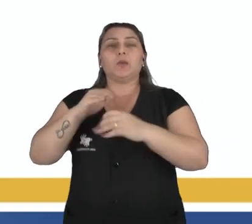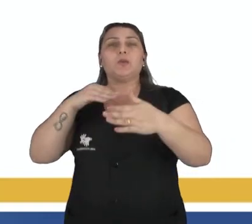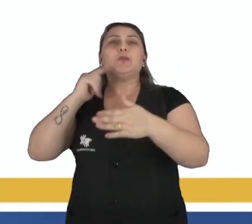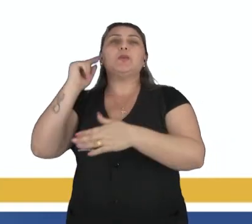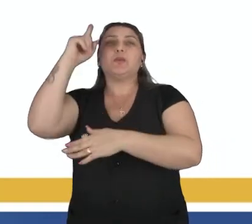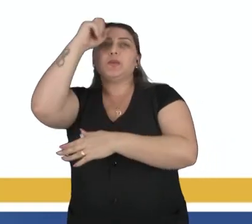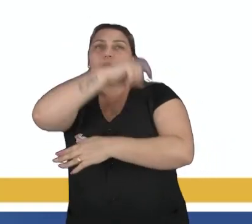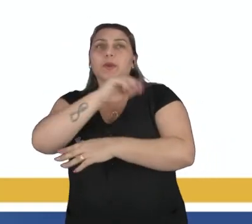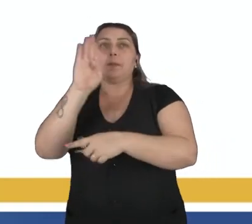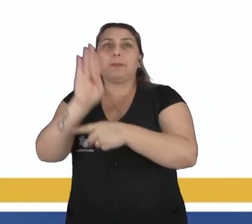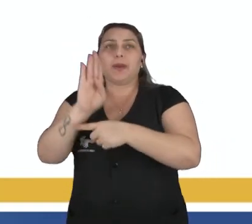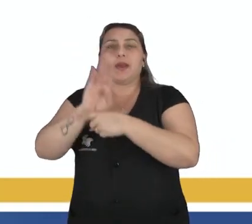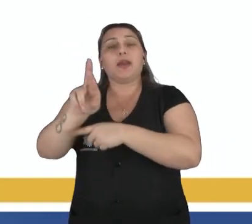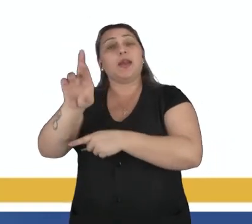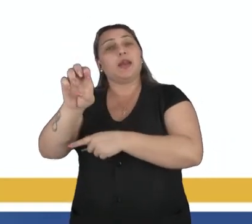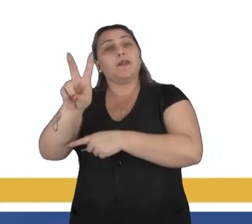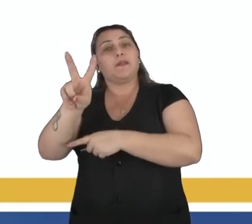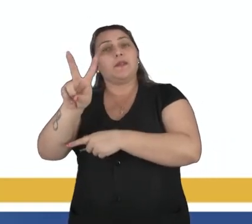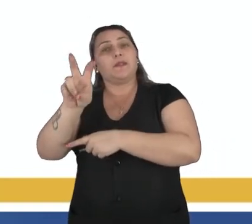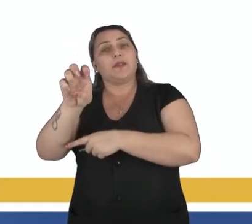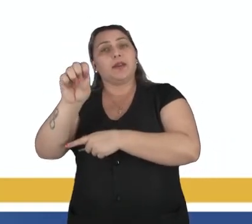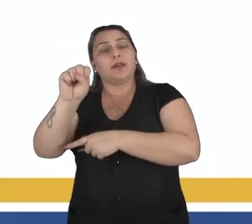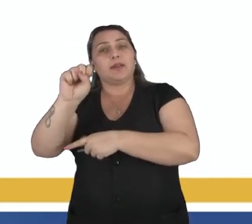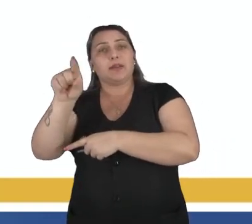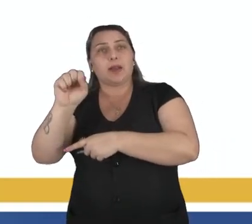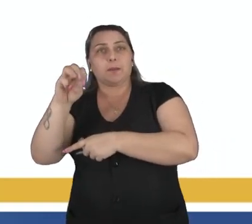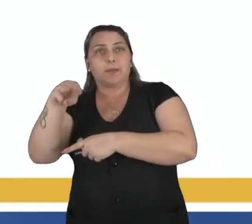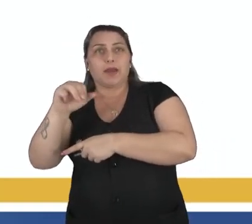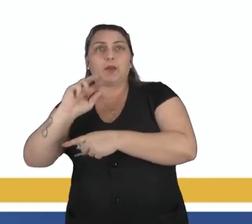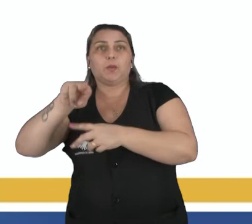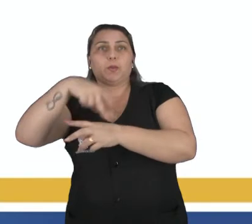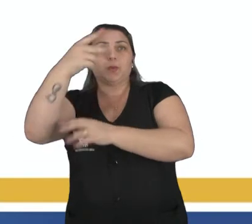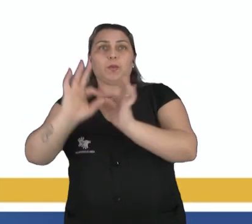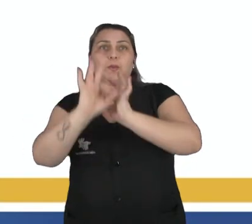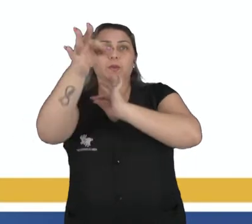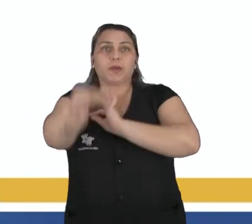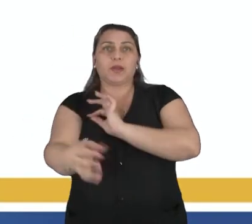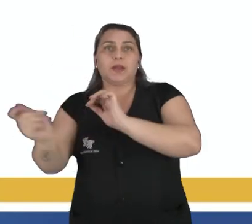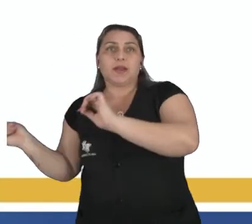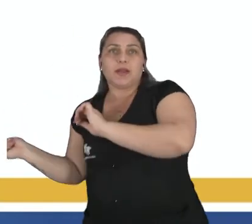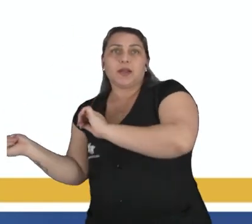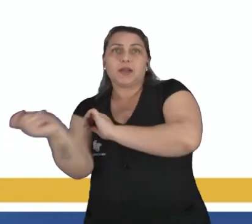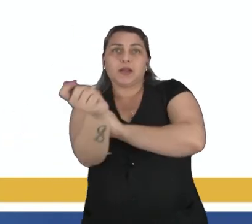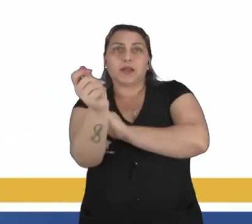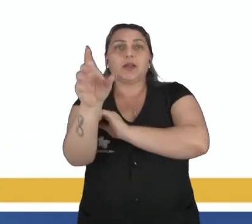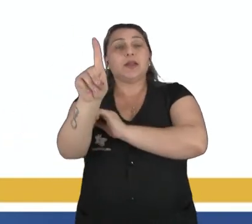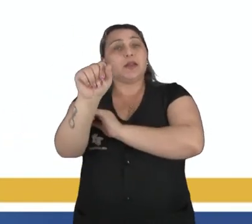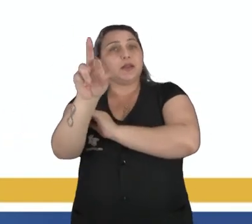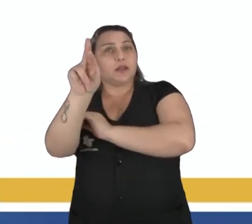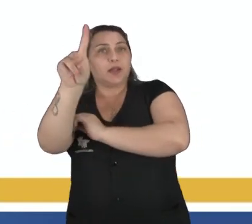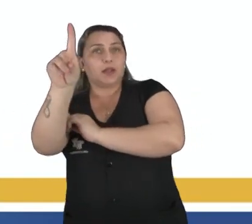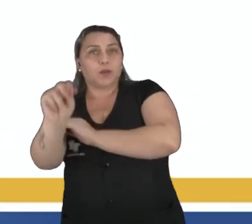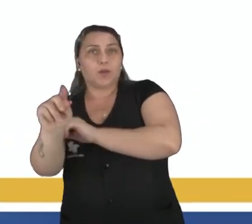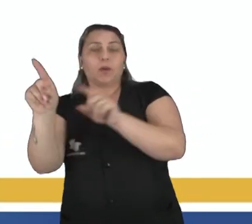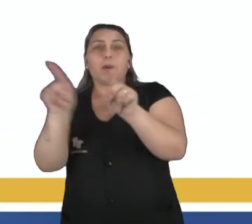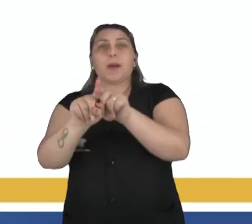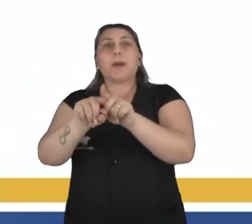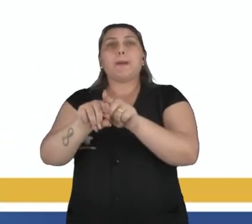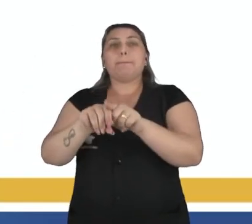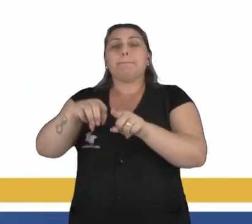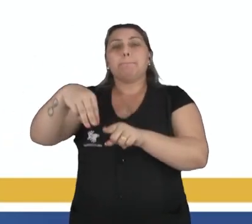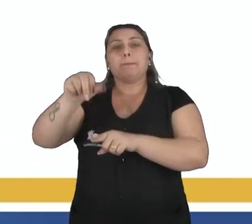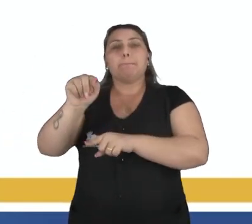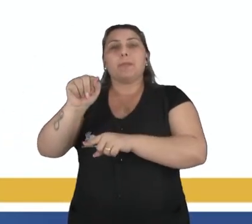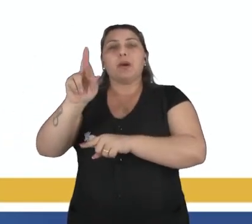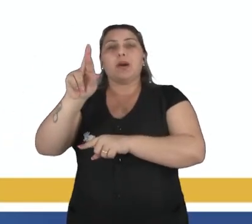obstáculos. B. Revezamento. C. Salto em distância. D, lançamento de dardo, e